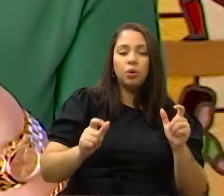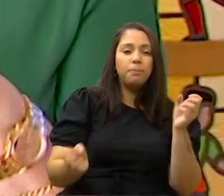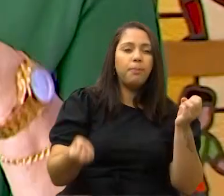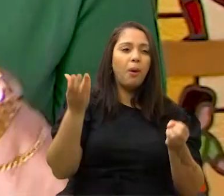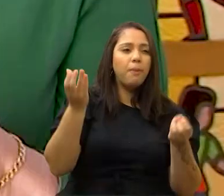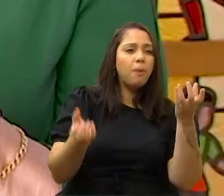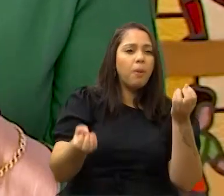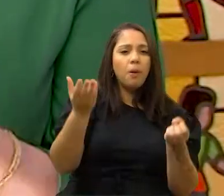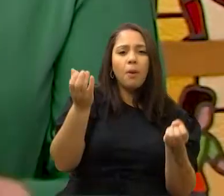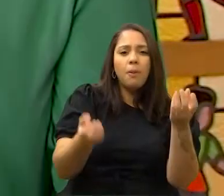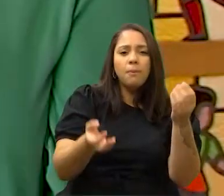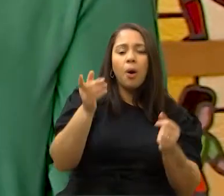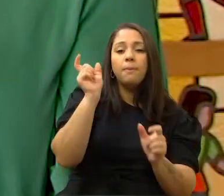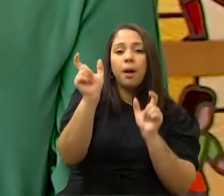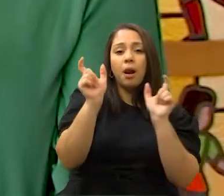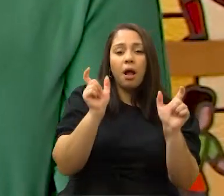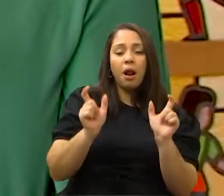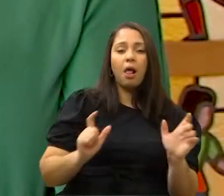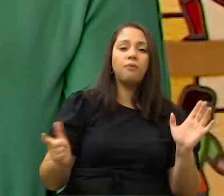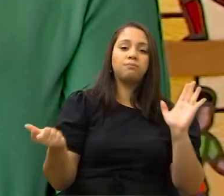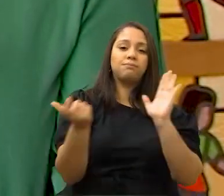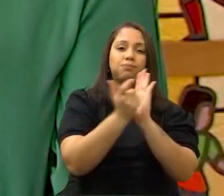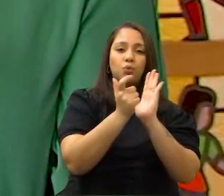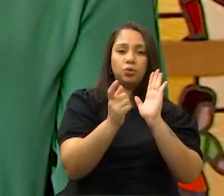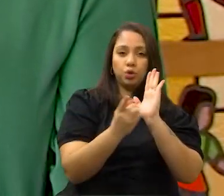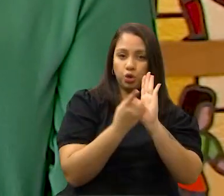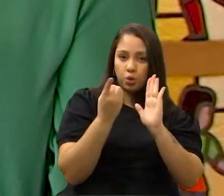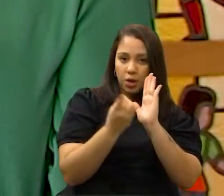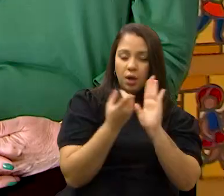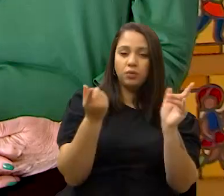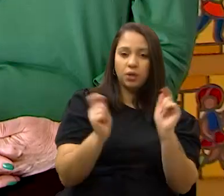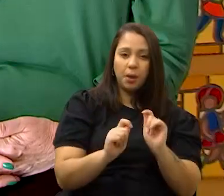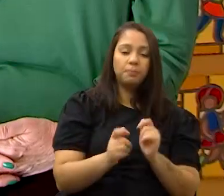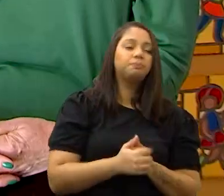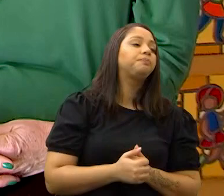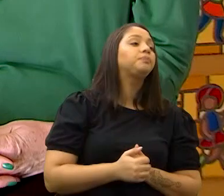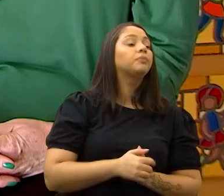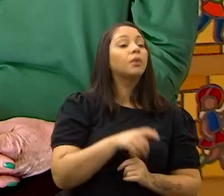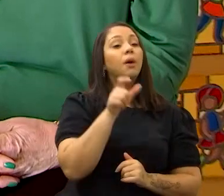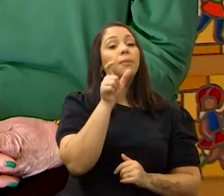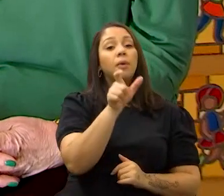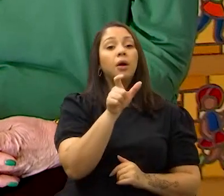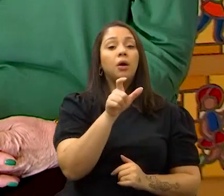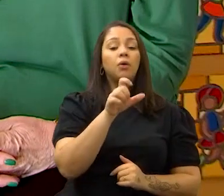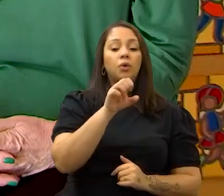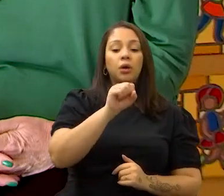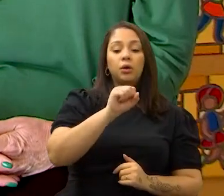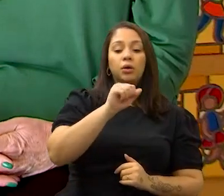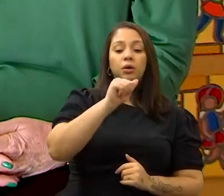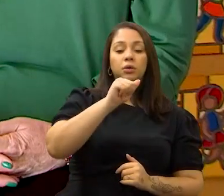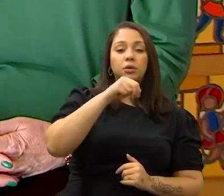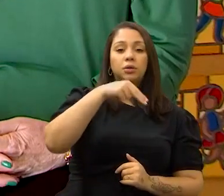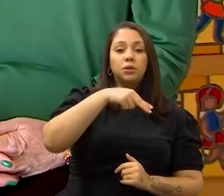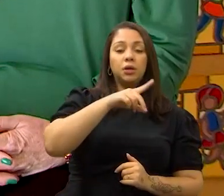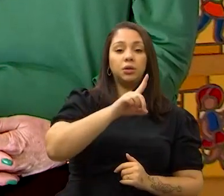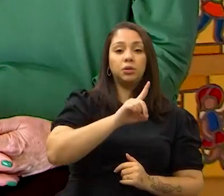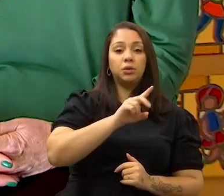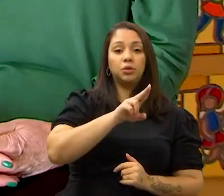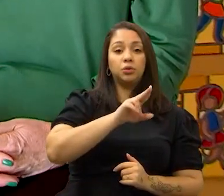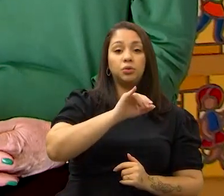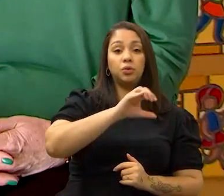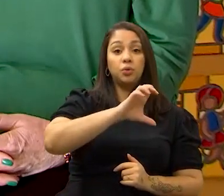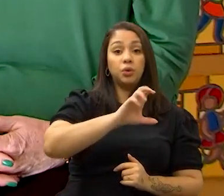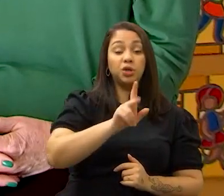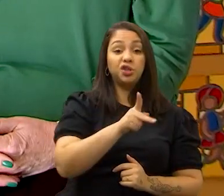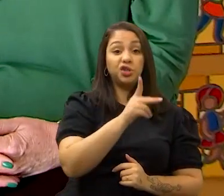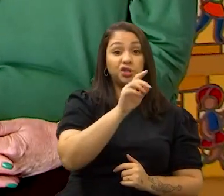outra palavra e ela pode ser dicionarizada. Inclusive, por exemplo, a palavra sanduíche é uma palavra hoje